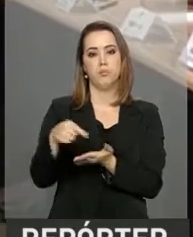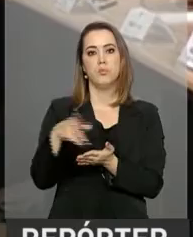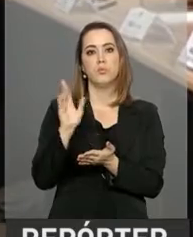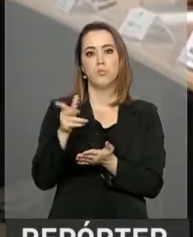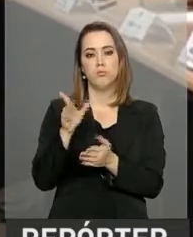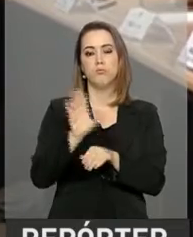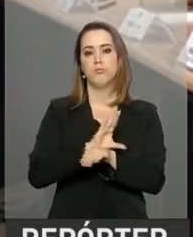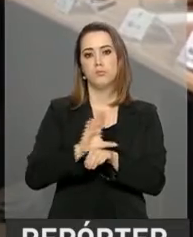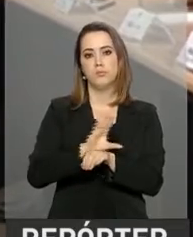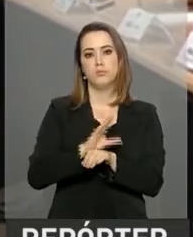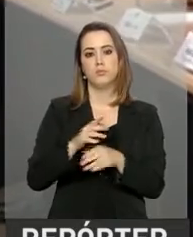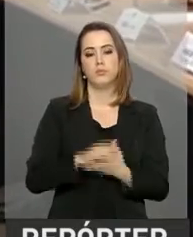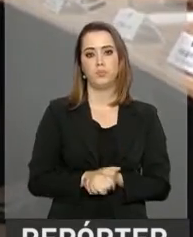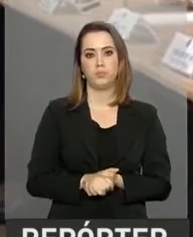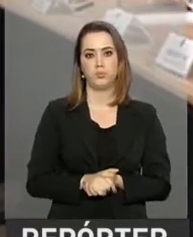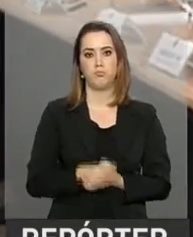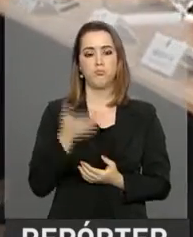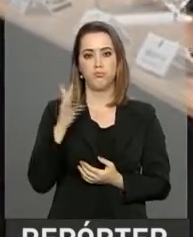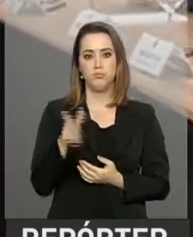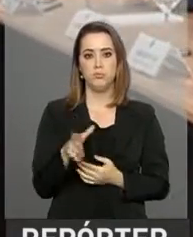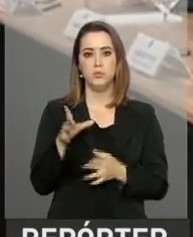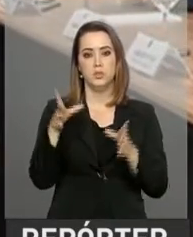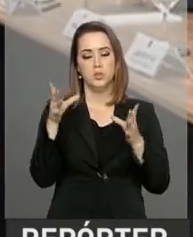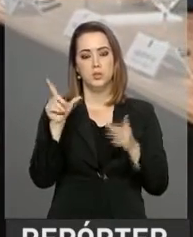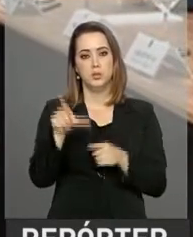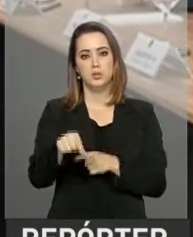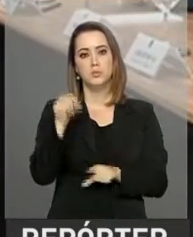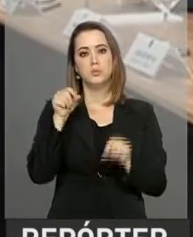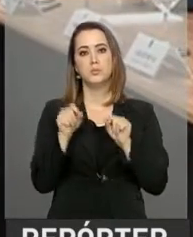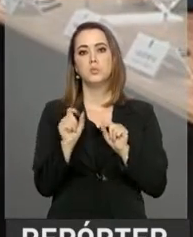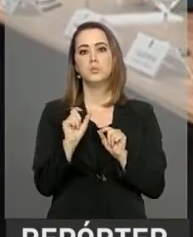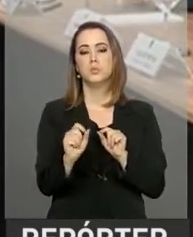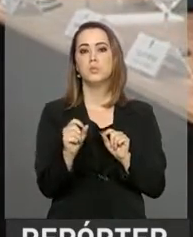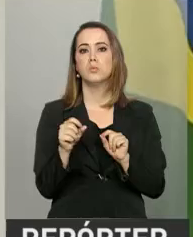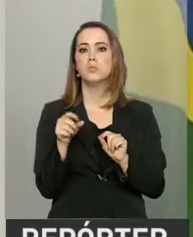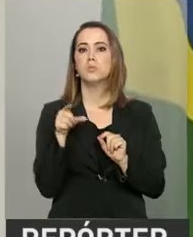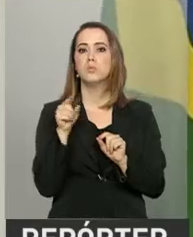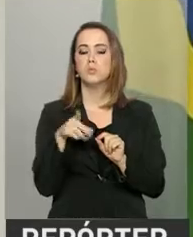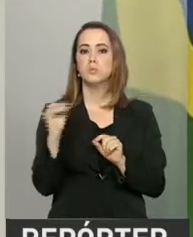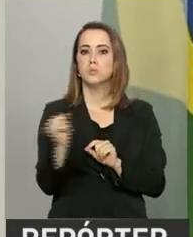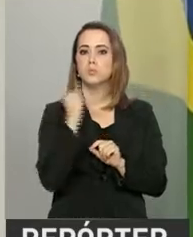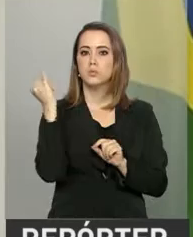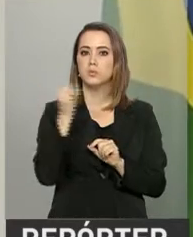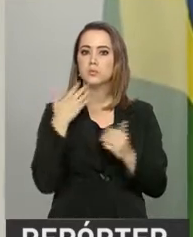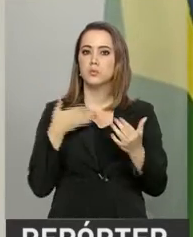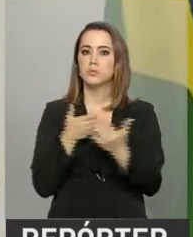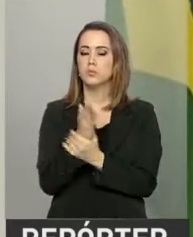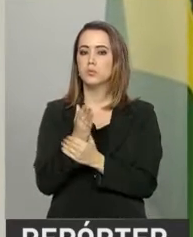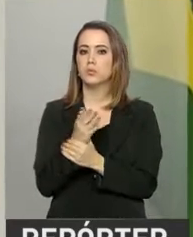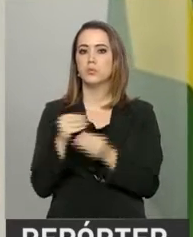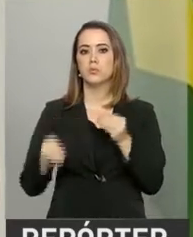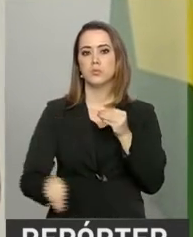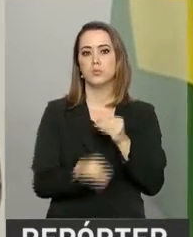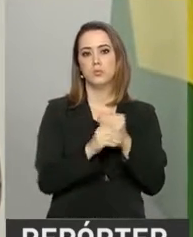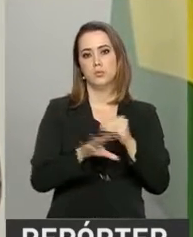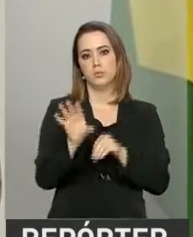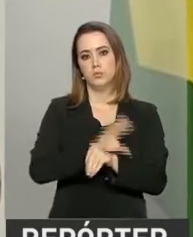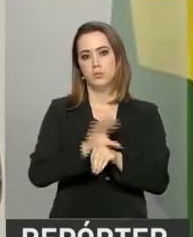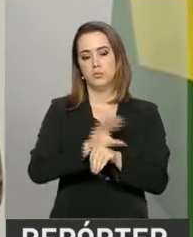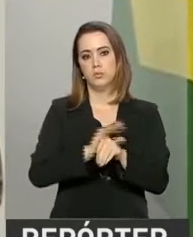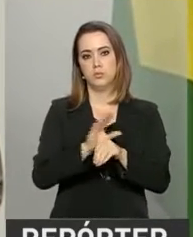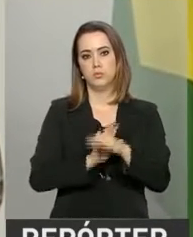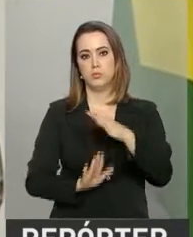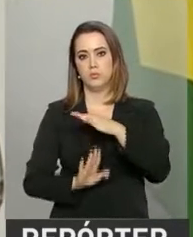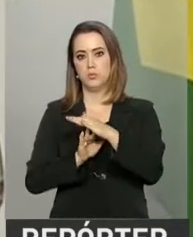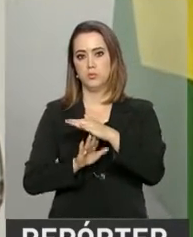na Constituição. Também foi definida na reunião a importância da aprovação da proposta de emenda constitucional, que limita o